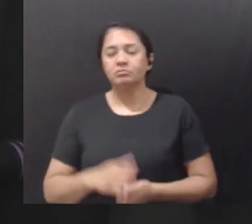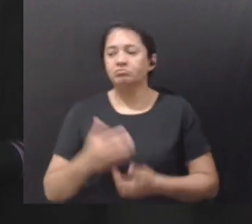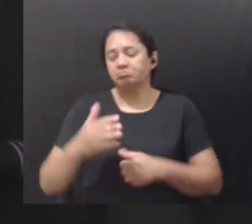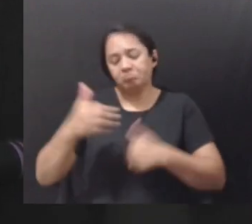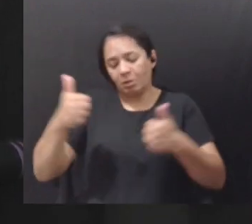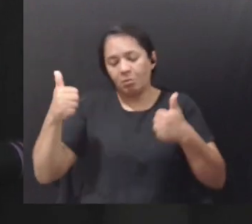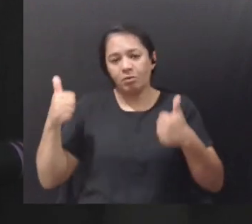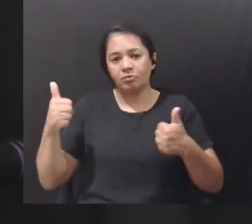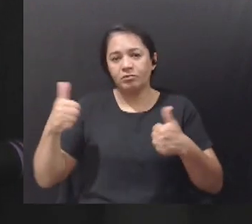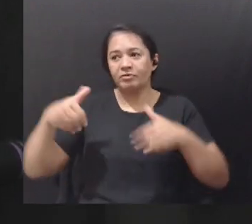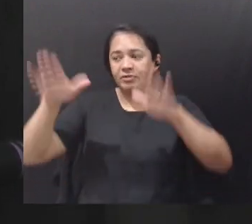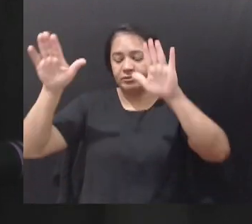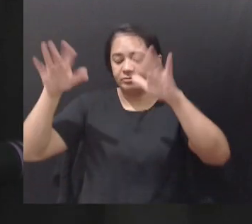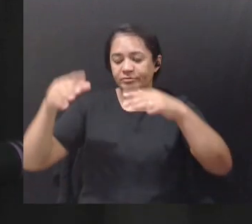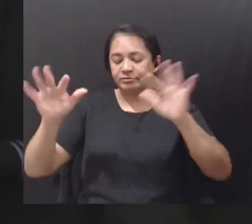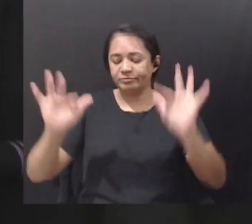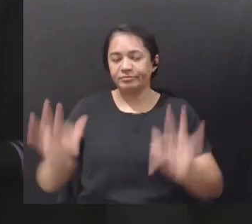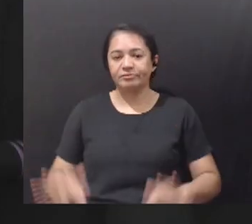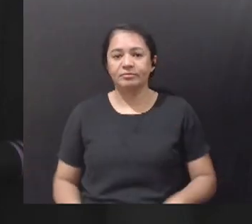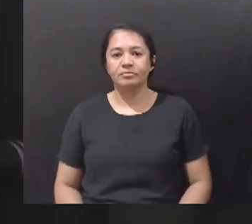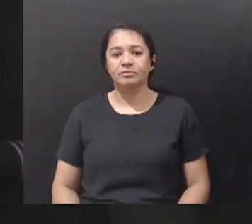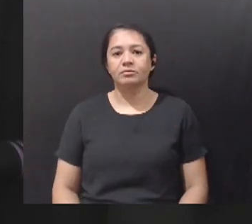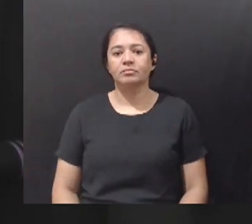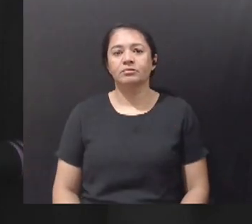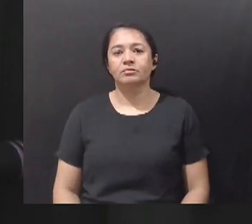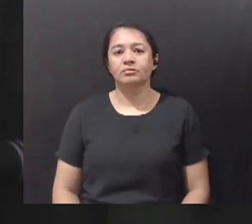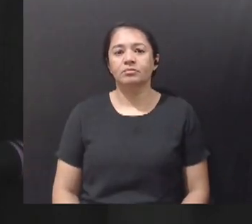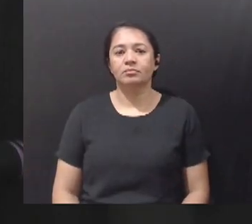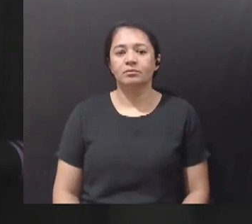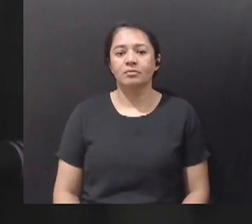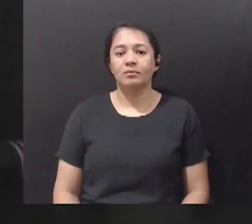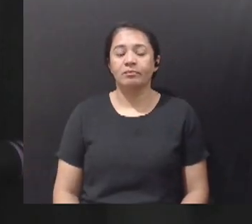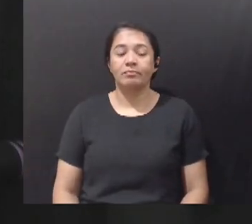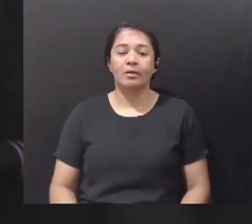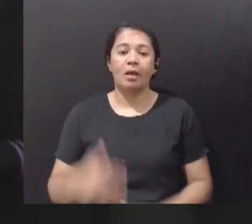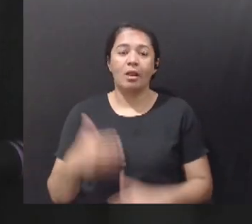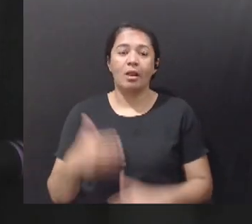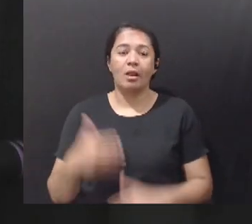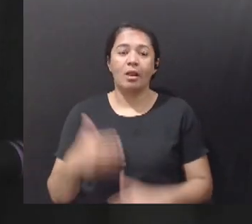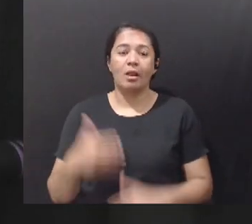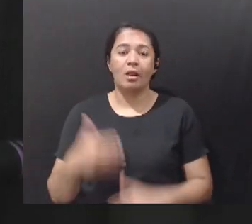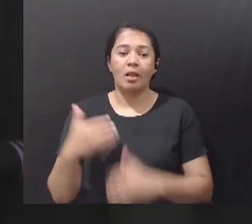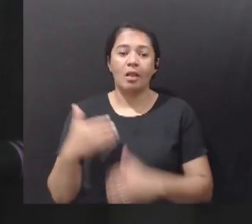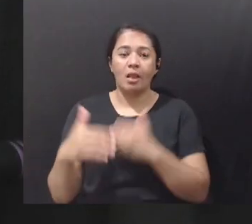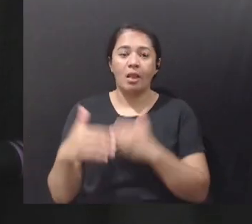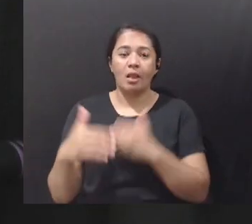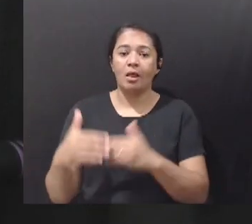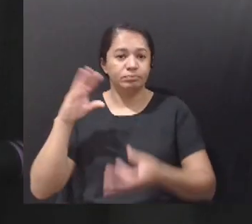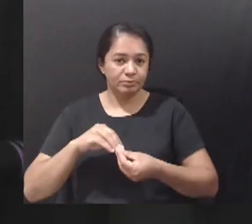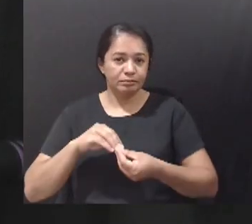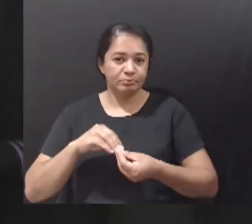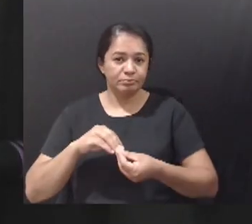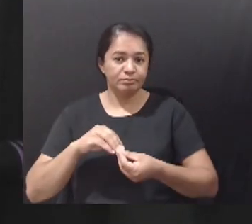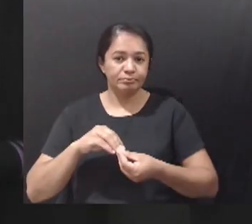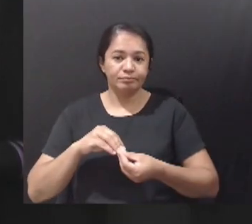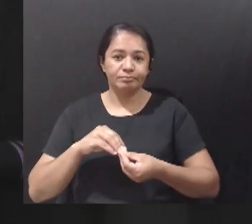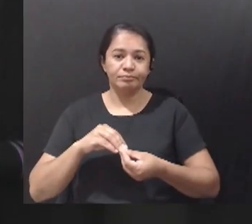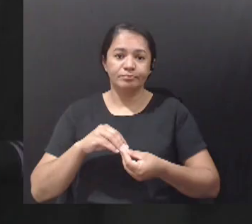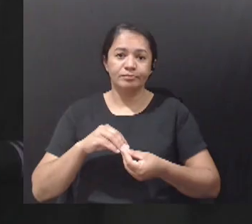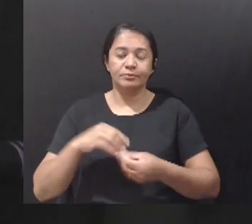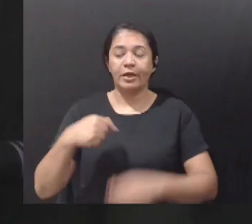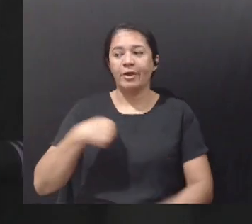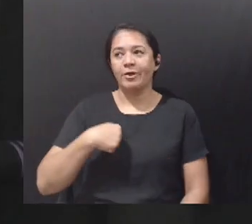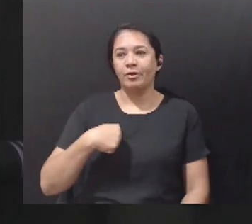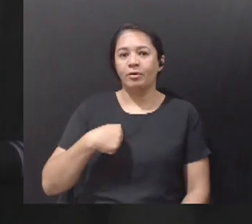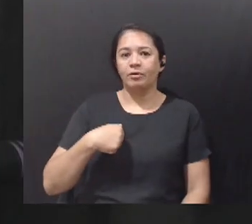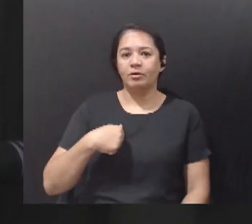felizes, brinquei. E depois, no final da história, eles vieram que seria a Célia Leão. Falei, gente, eu tô com... Aí eu tinha 2